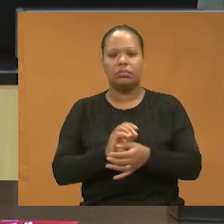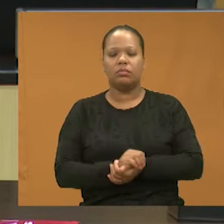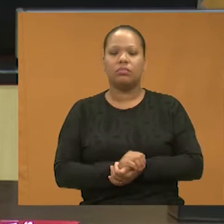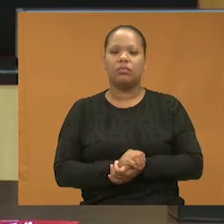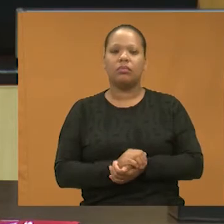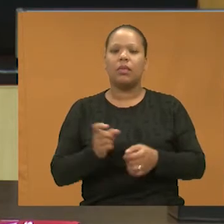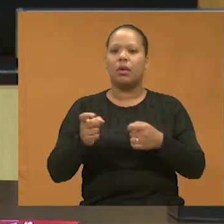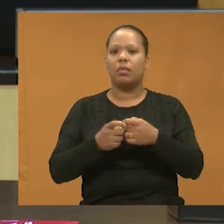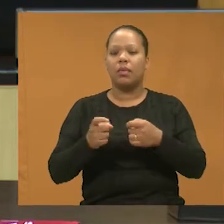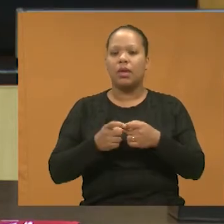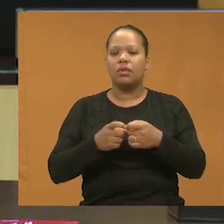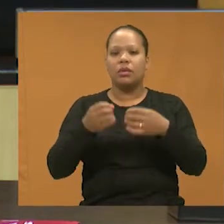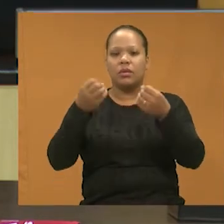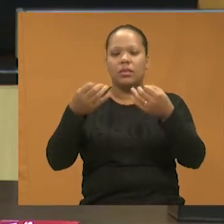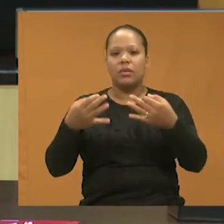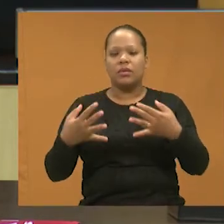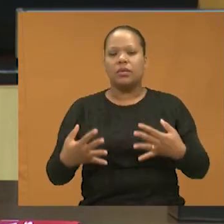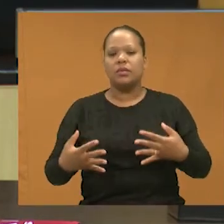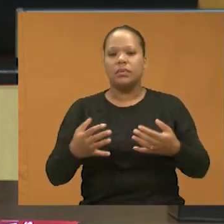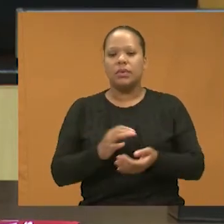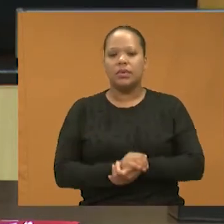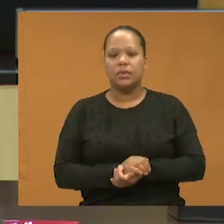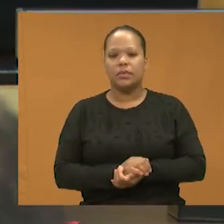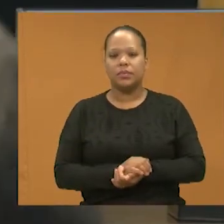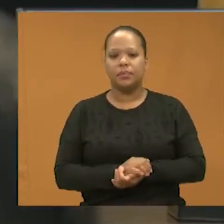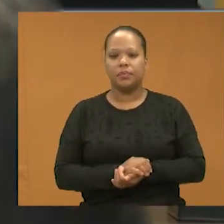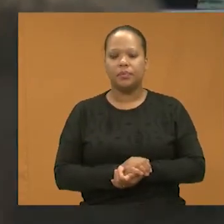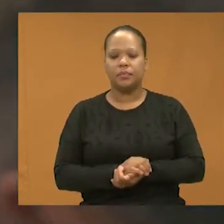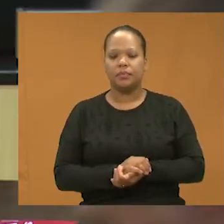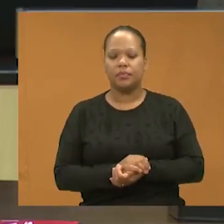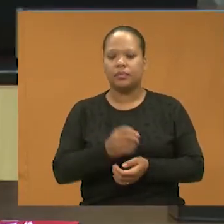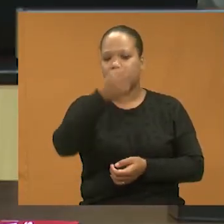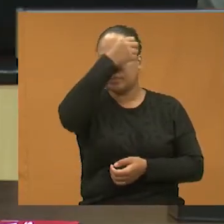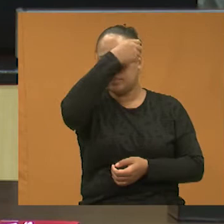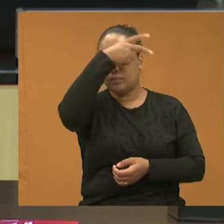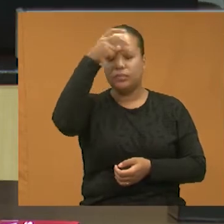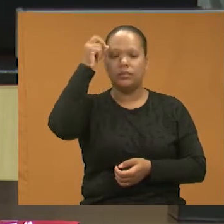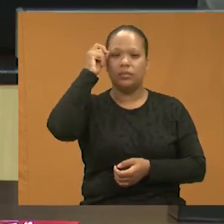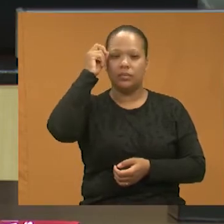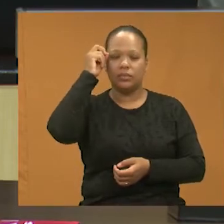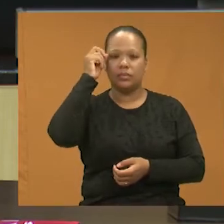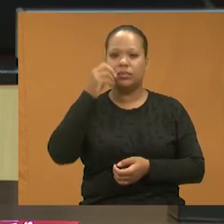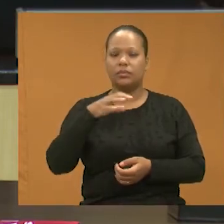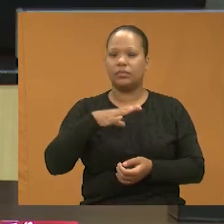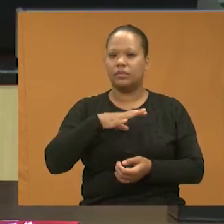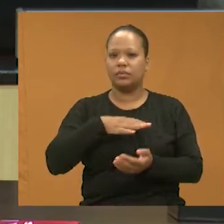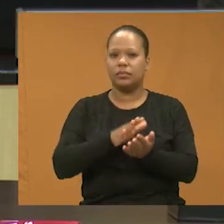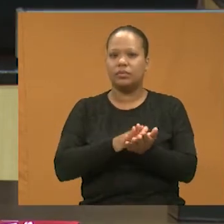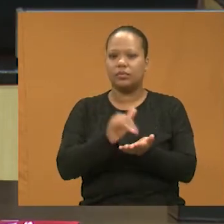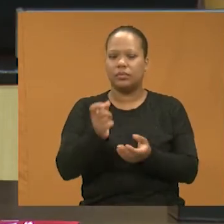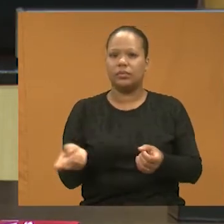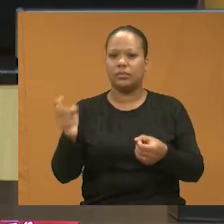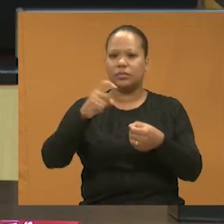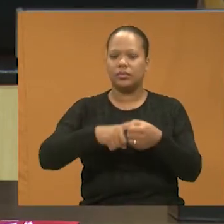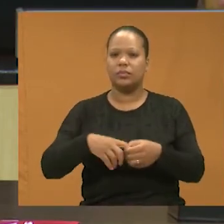oncologista Dr. Drauzio Varela no link. Considerando que a Prefeitura de Jacareí faz esses exames com um convênio